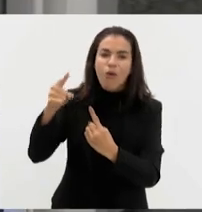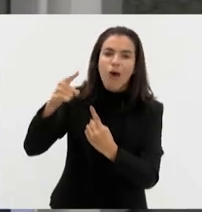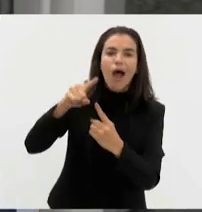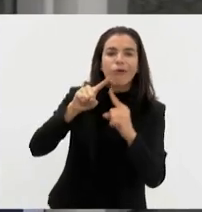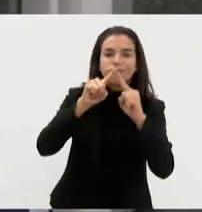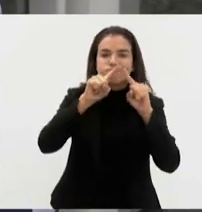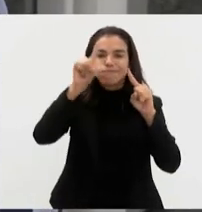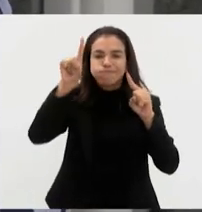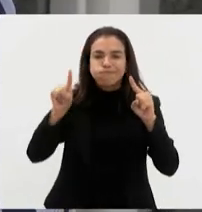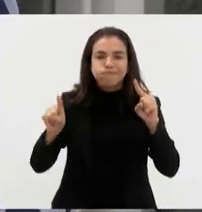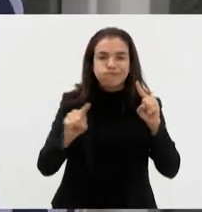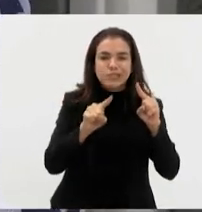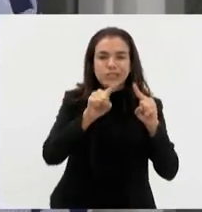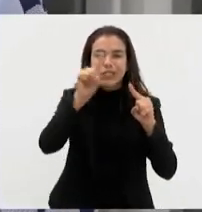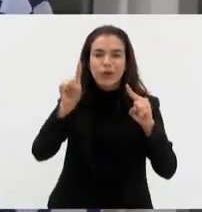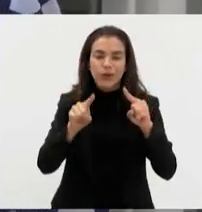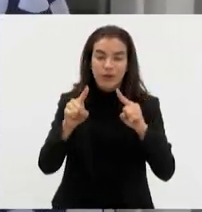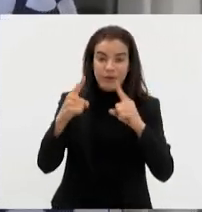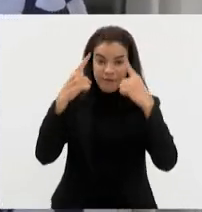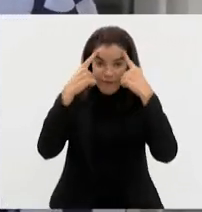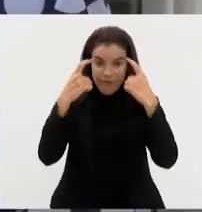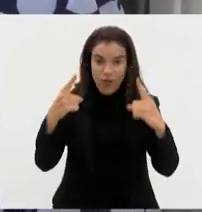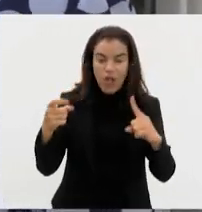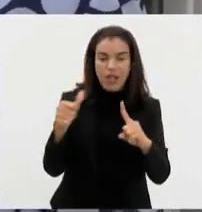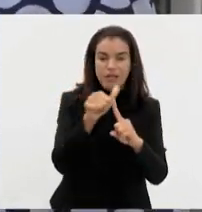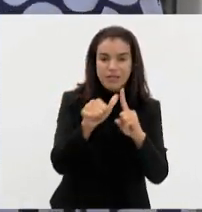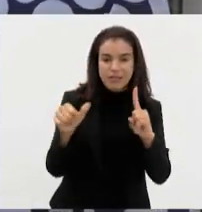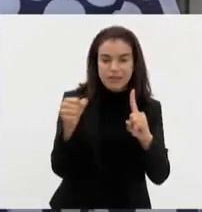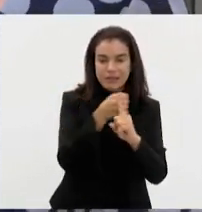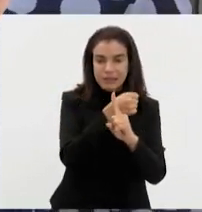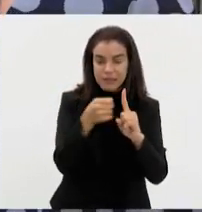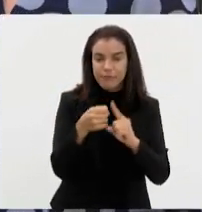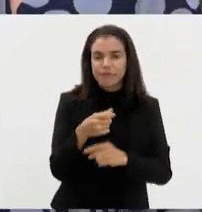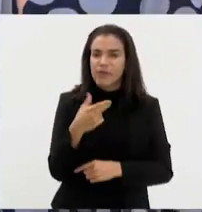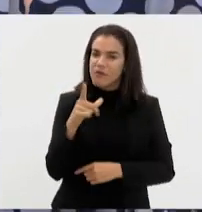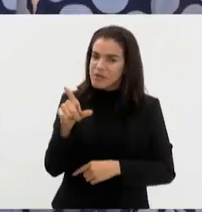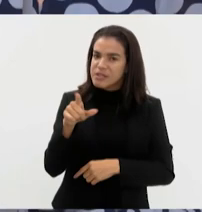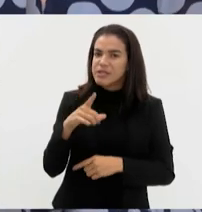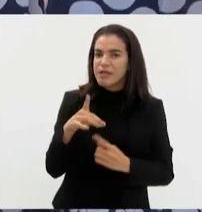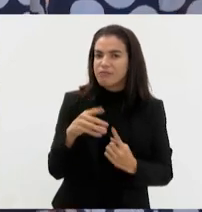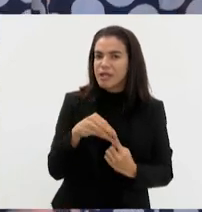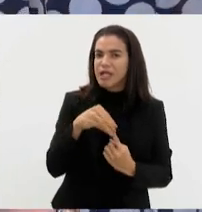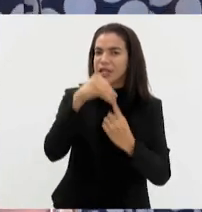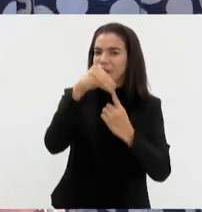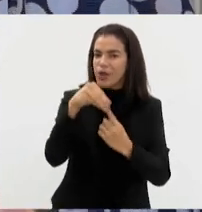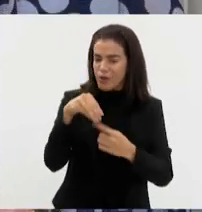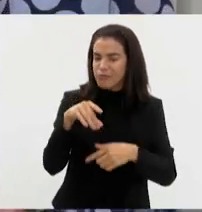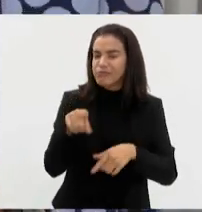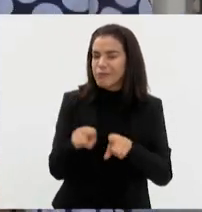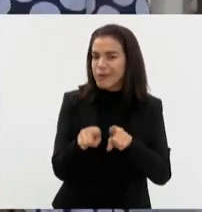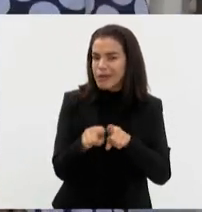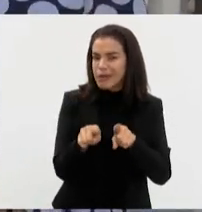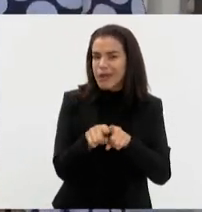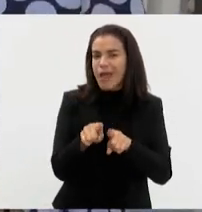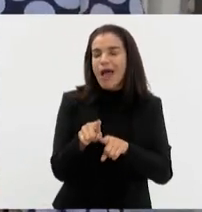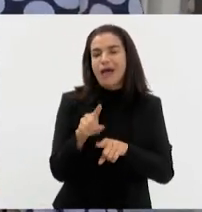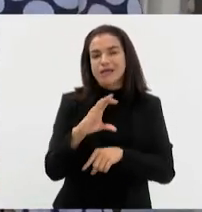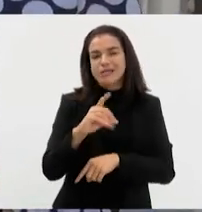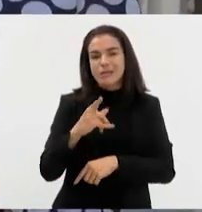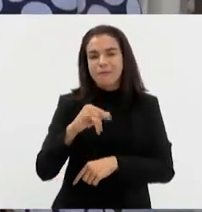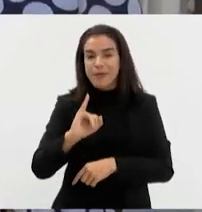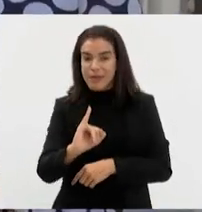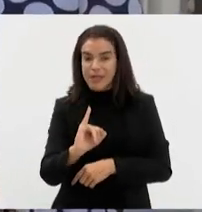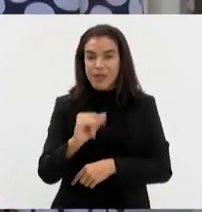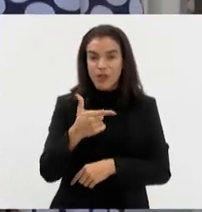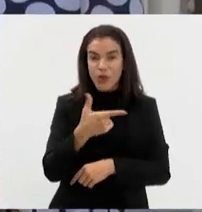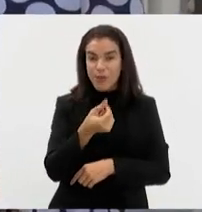violência. Deputada, a senhora também presidiu outras duas CPIs que tratam sobre o tema, a CPI do feminicídio e a CPI da violência contra as mulheres em